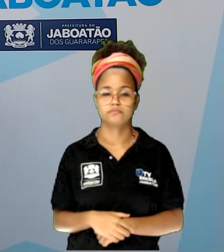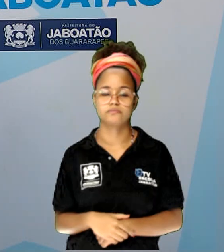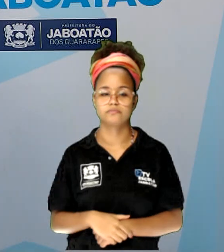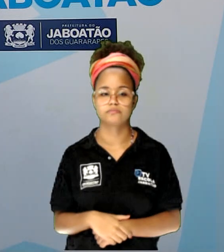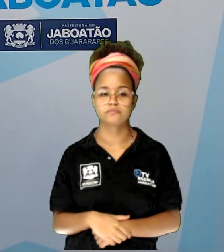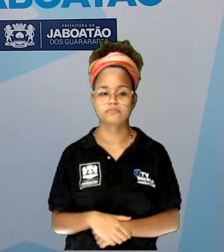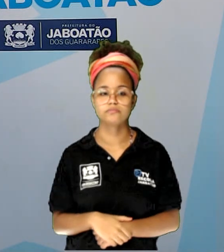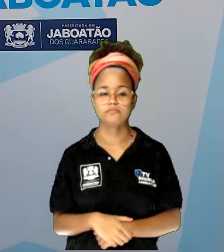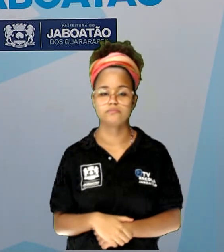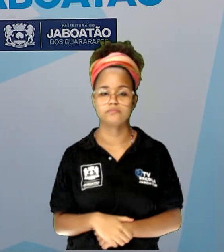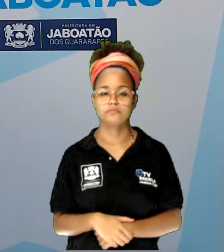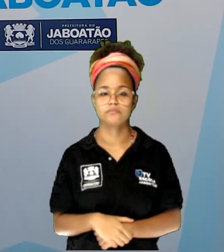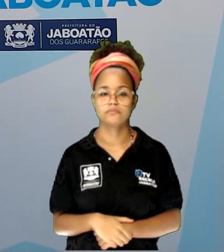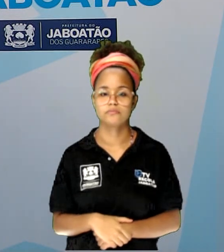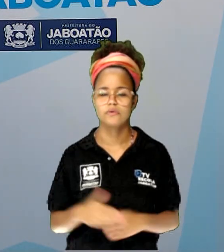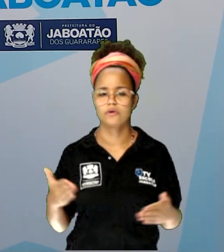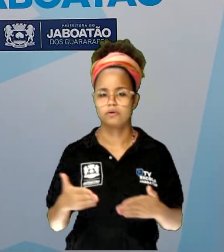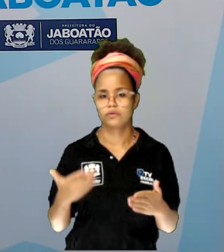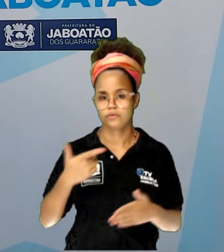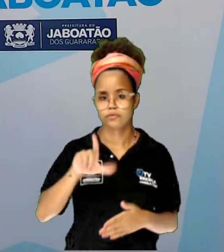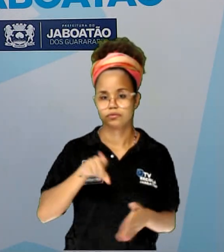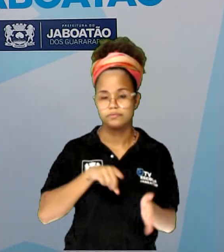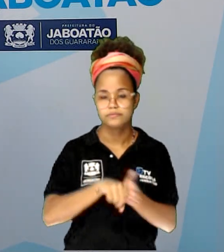Perfeitamente. Vamos à próxima questão?